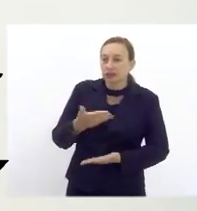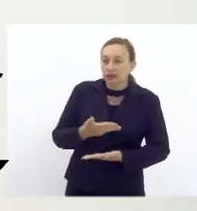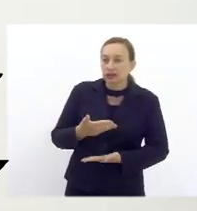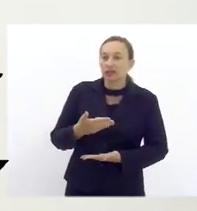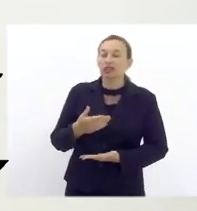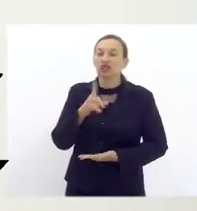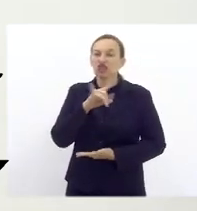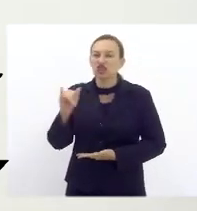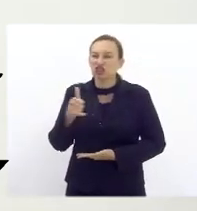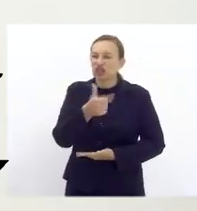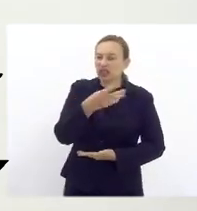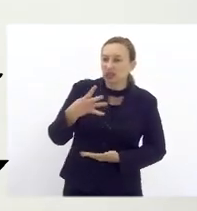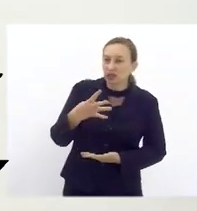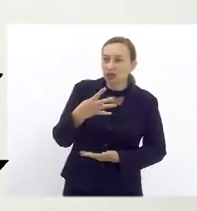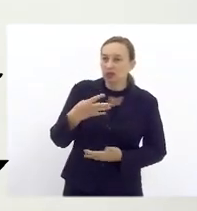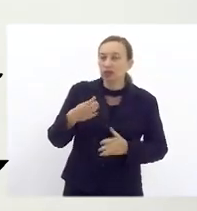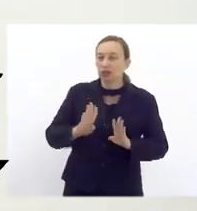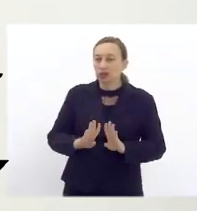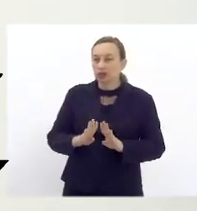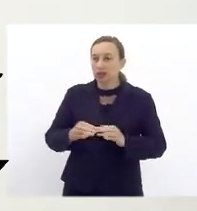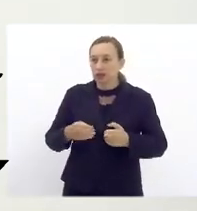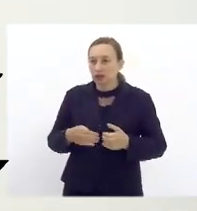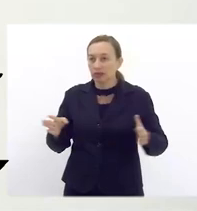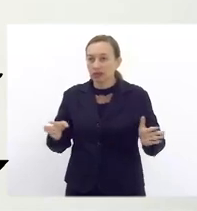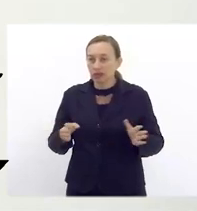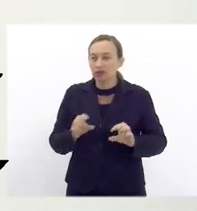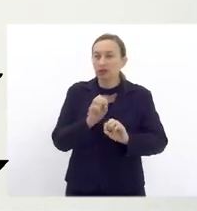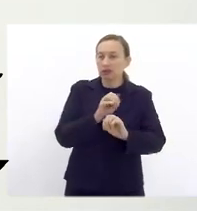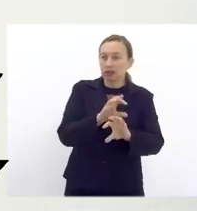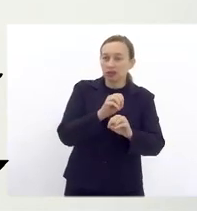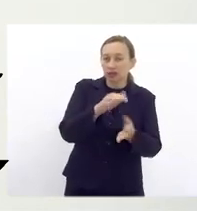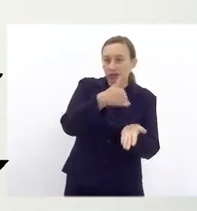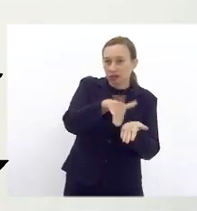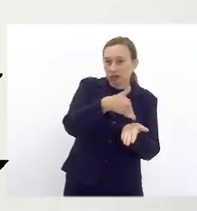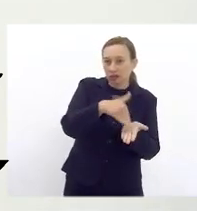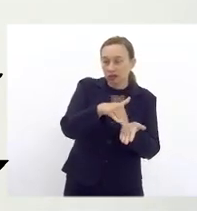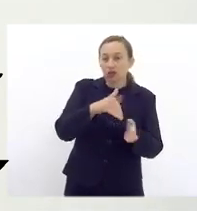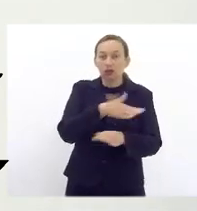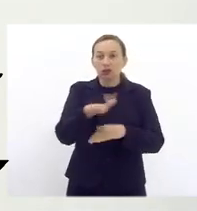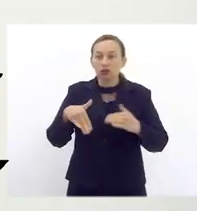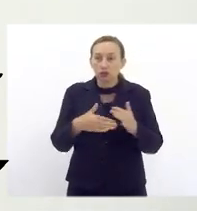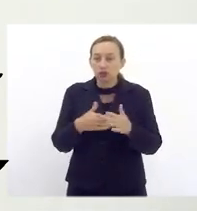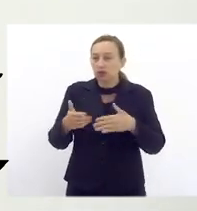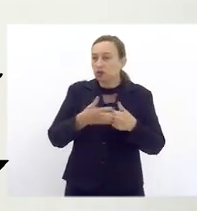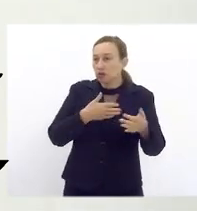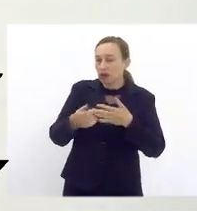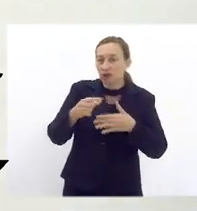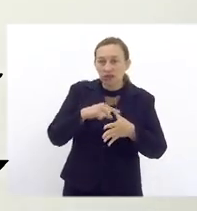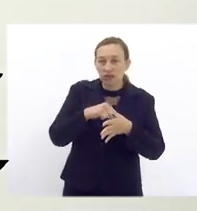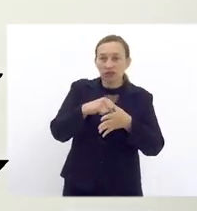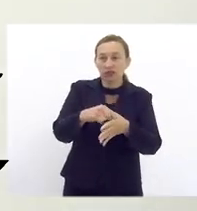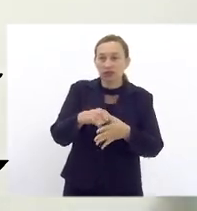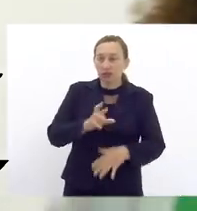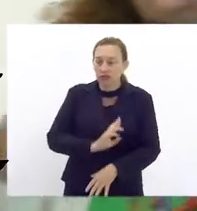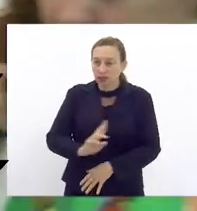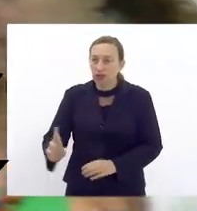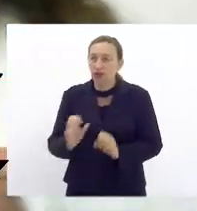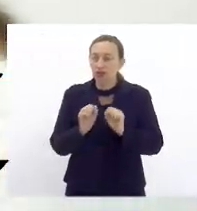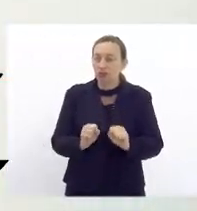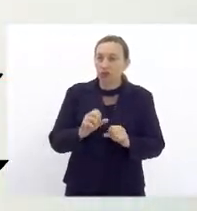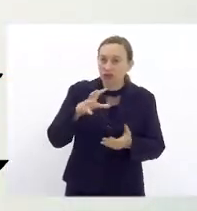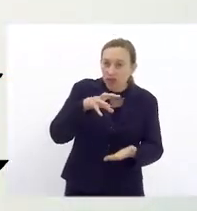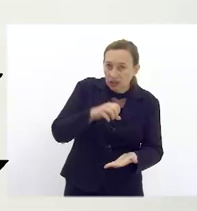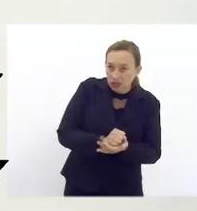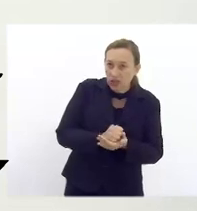aí no dia 14 a abertura da secretaria de educação para que toda e qualquer liderança religiosa possa